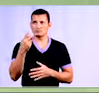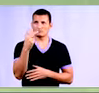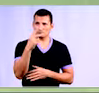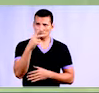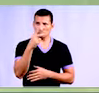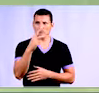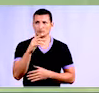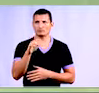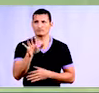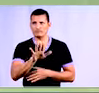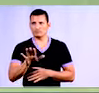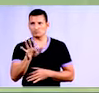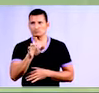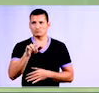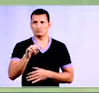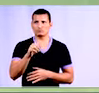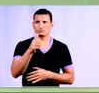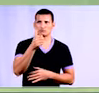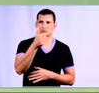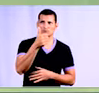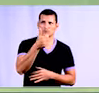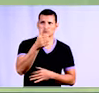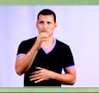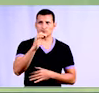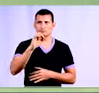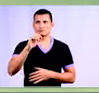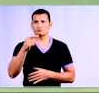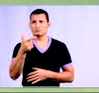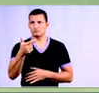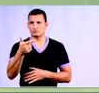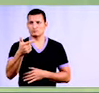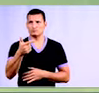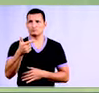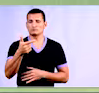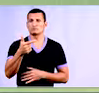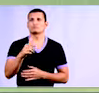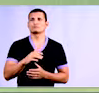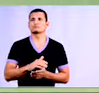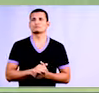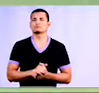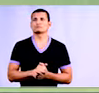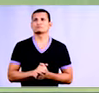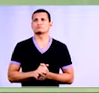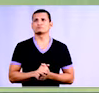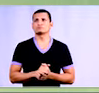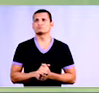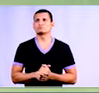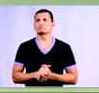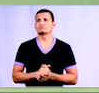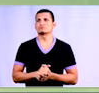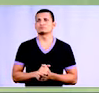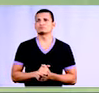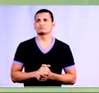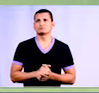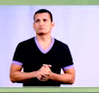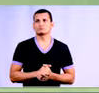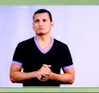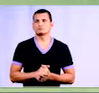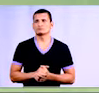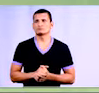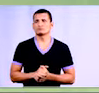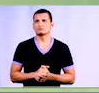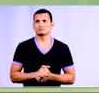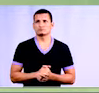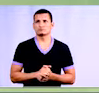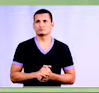ser 102 no caso, né? Você tem 2 GB de memória física, mais 100 de